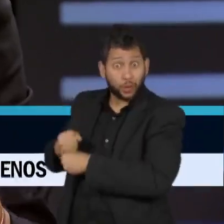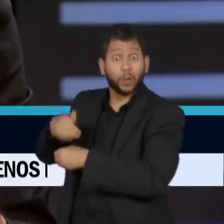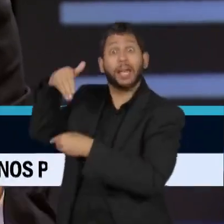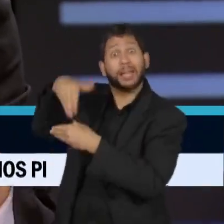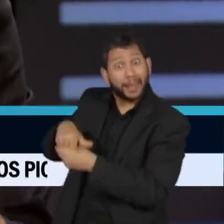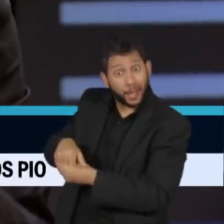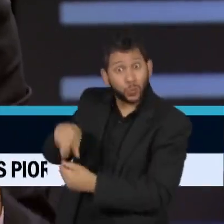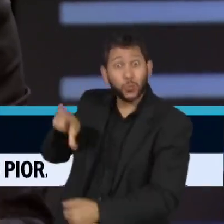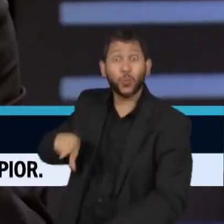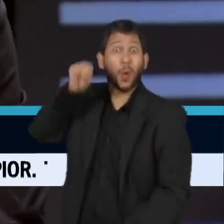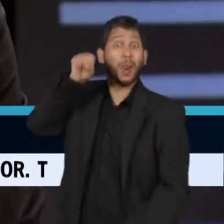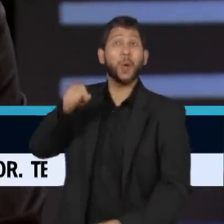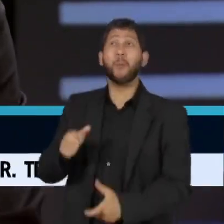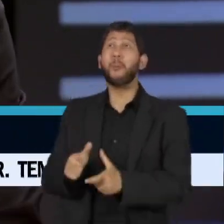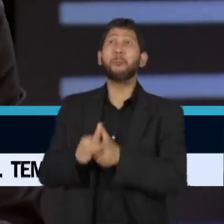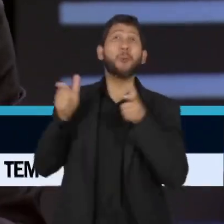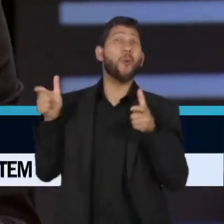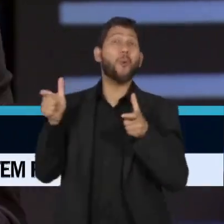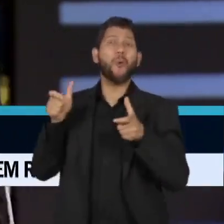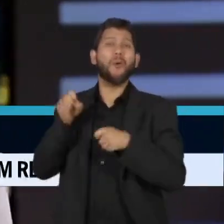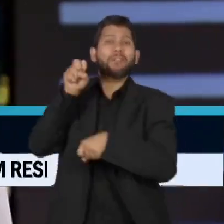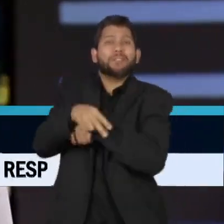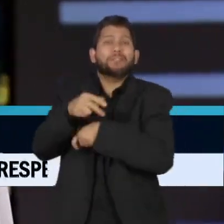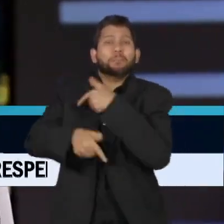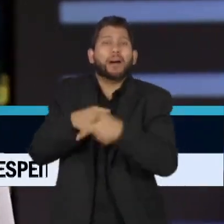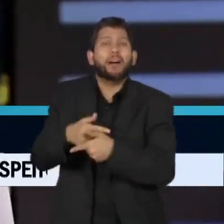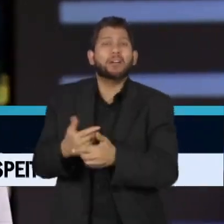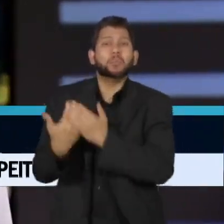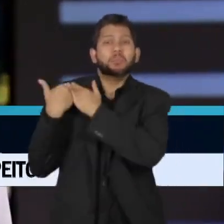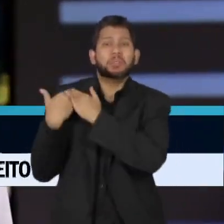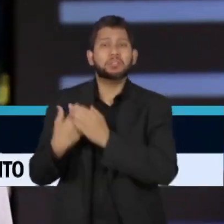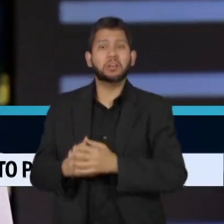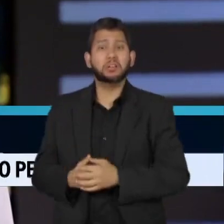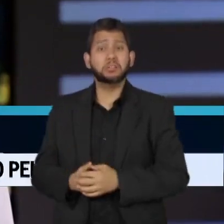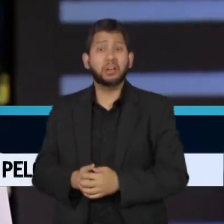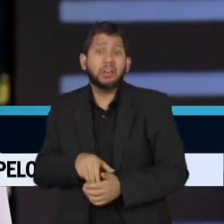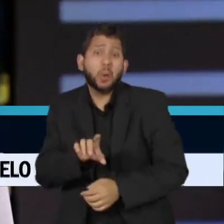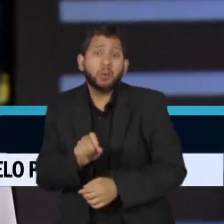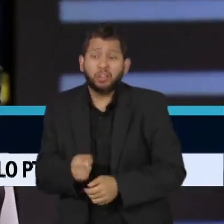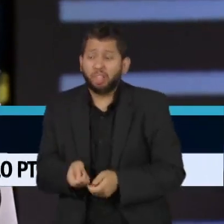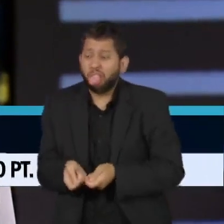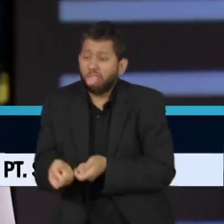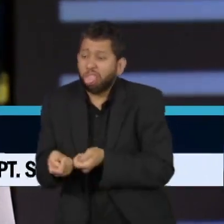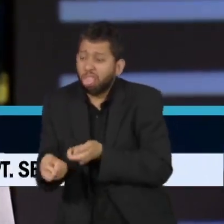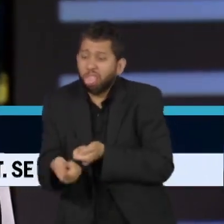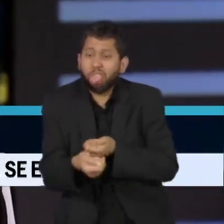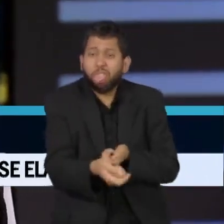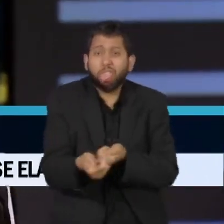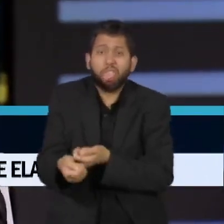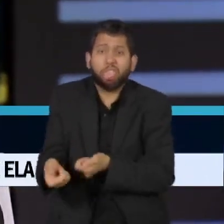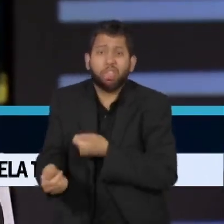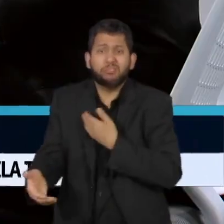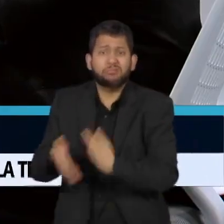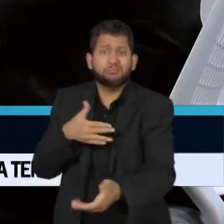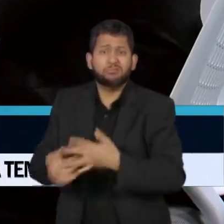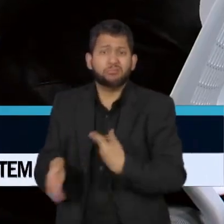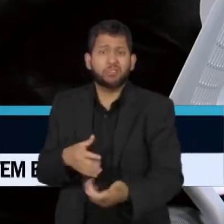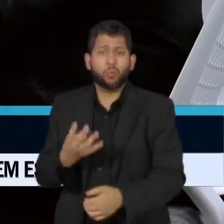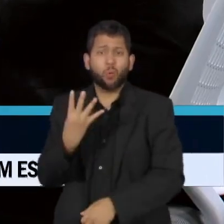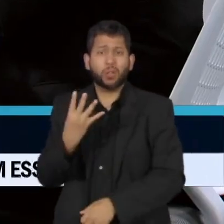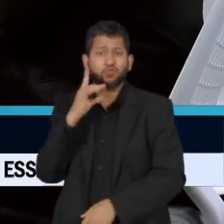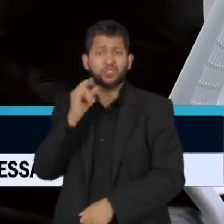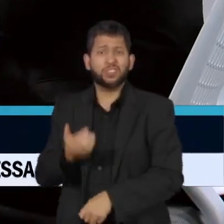maior cargo de responsabilidade política do Brasil ele ele opta para fazer um pequeno jogo ali que melhora a imagem dele que ele sabe quatro dias antes